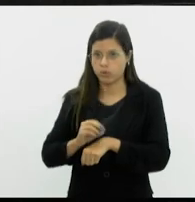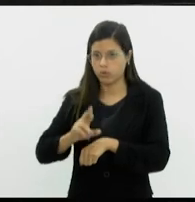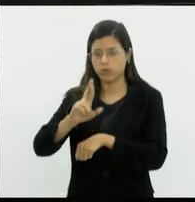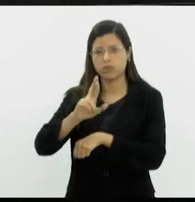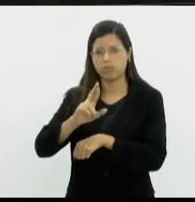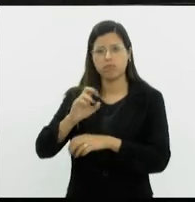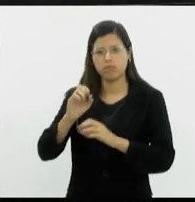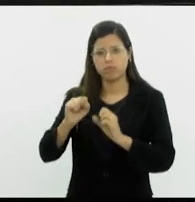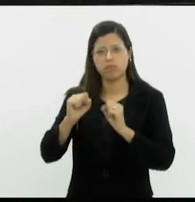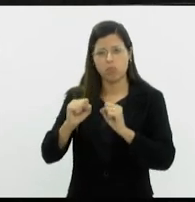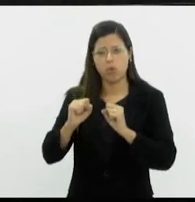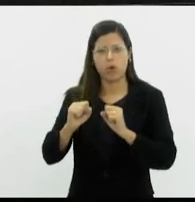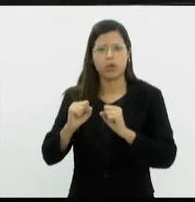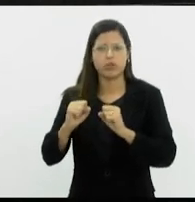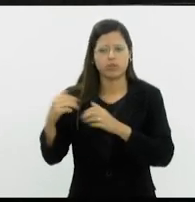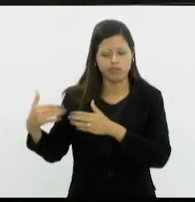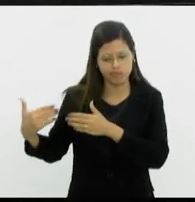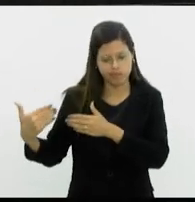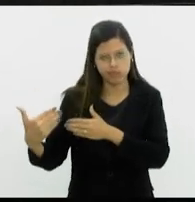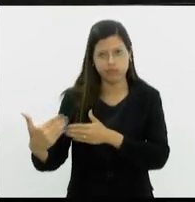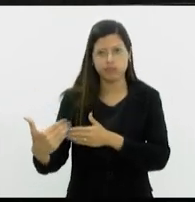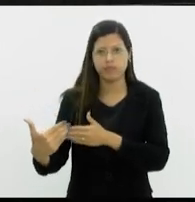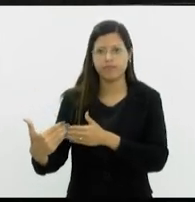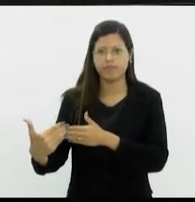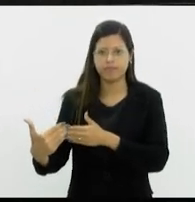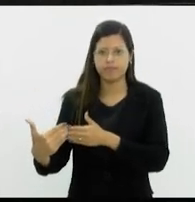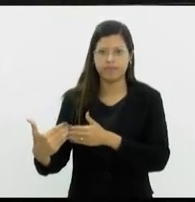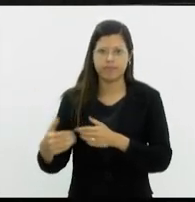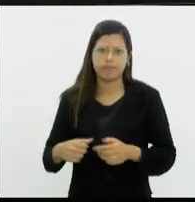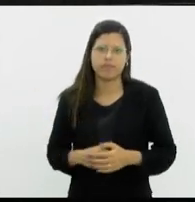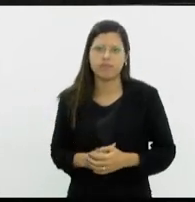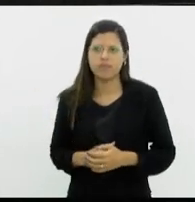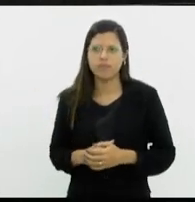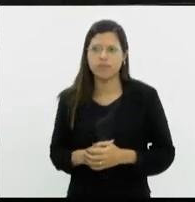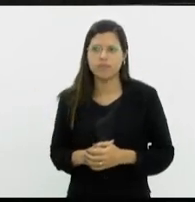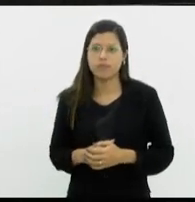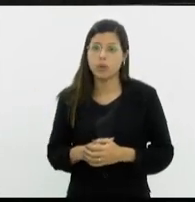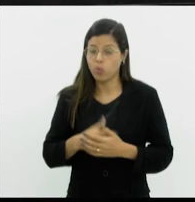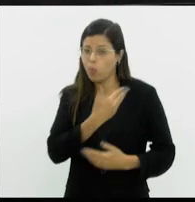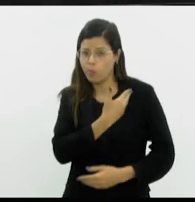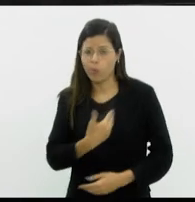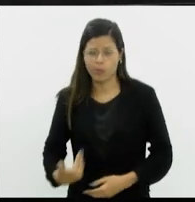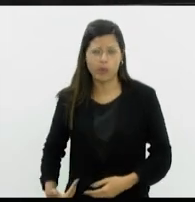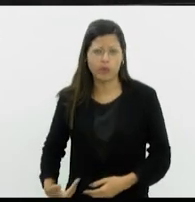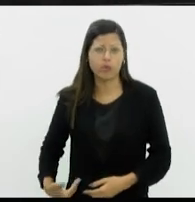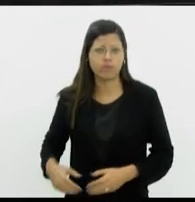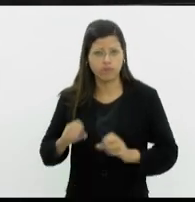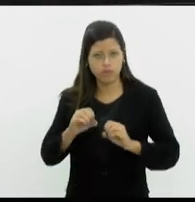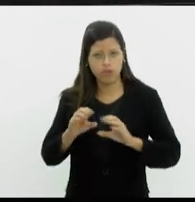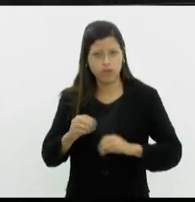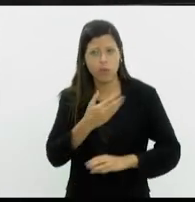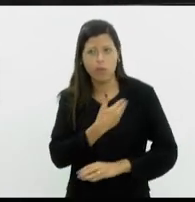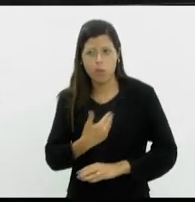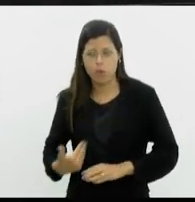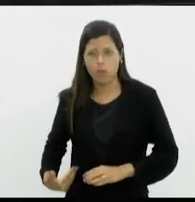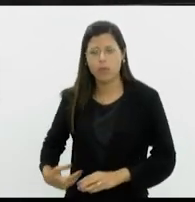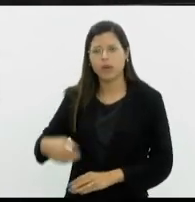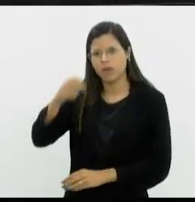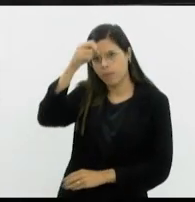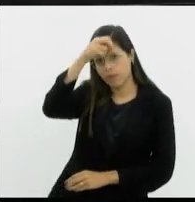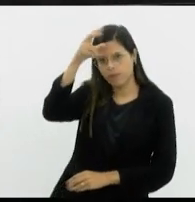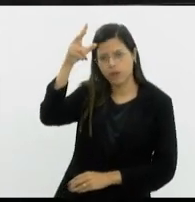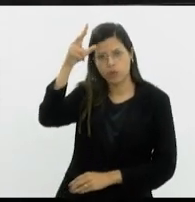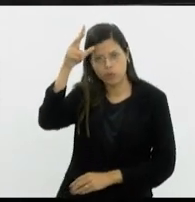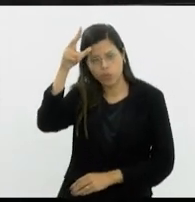pode ser percorrido no segmento público, seja na escola pública municipal, na